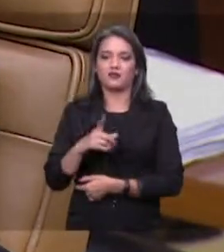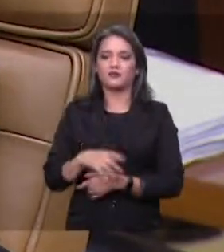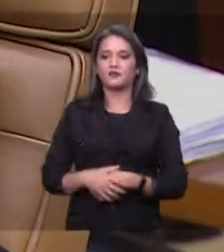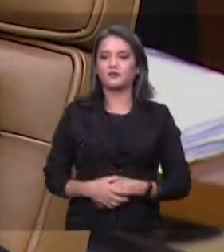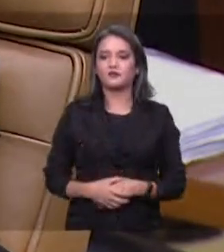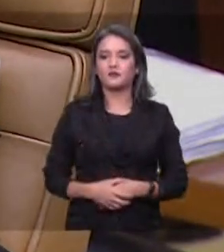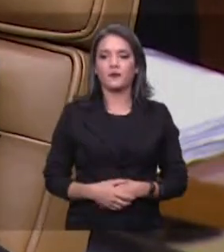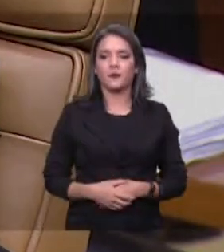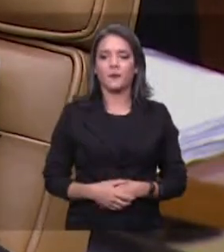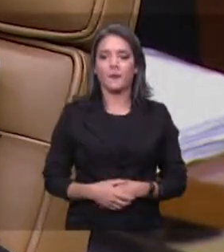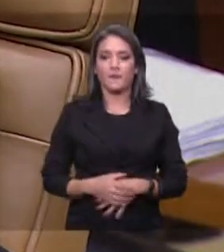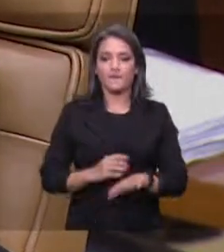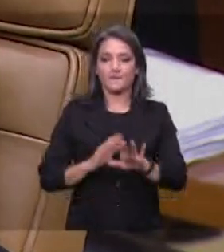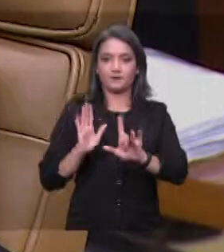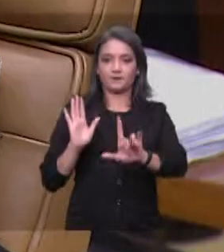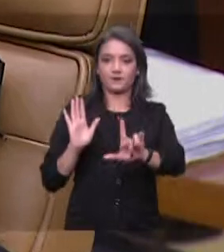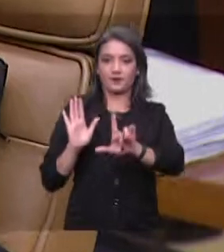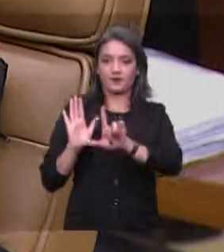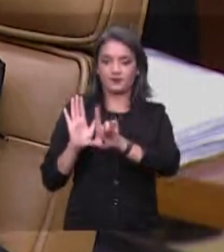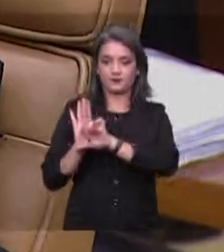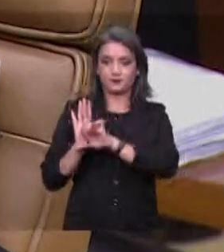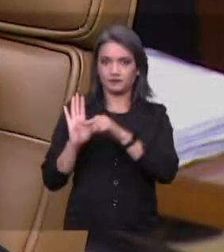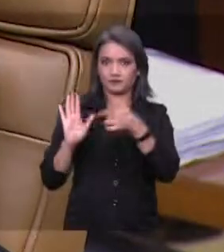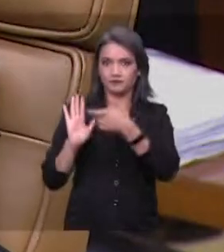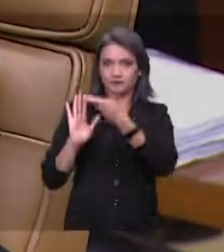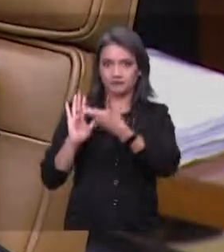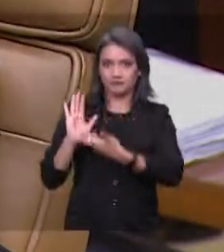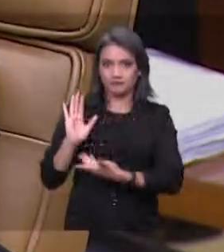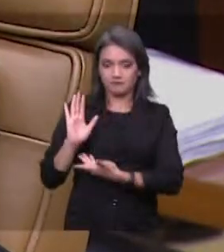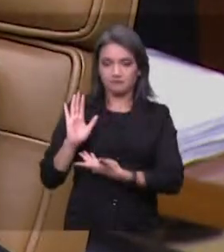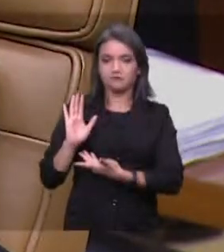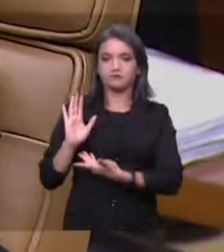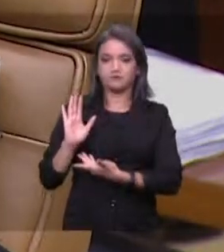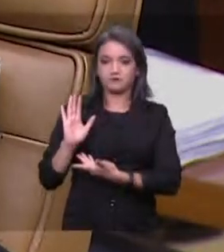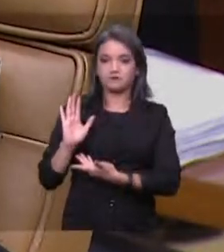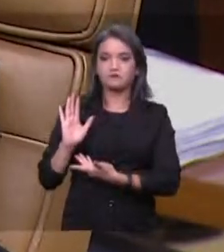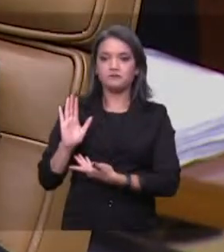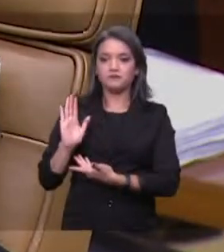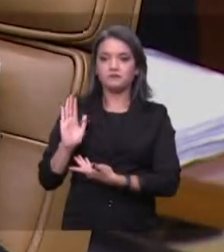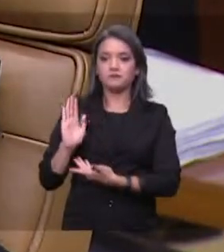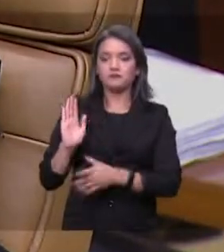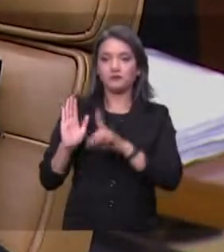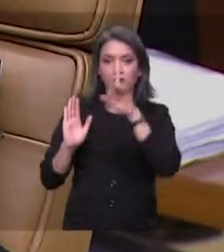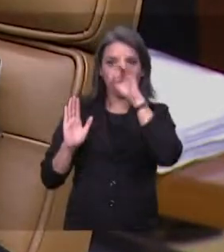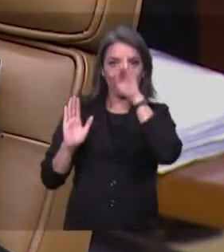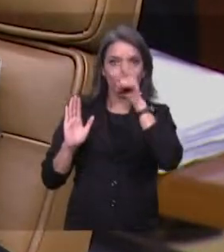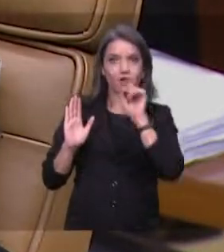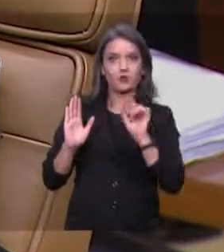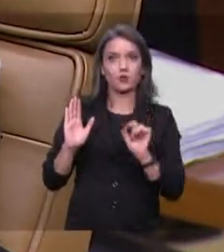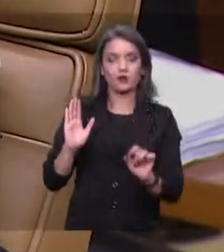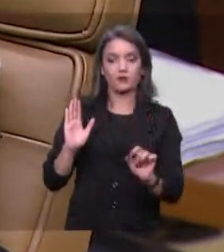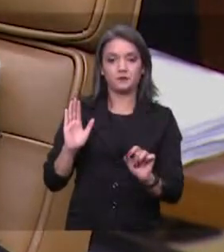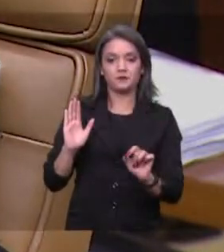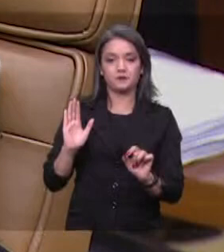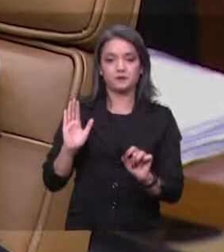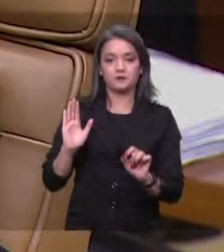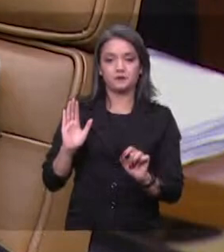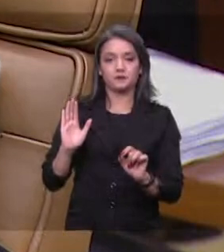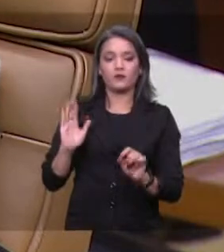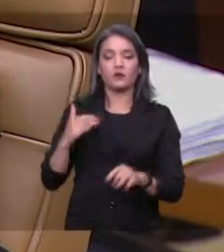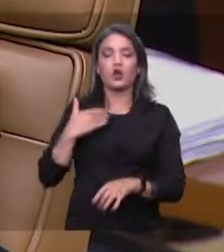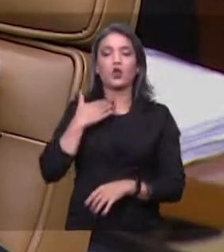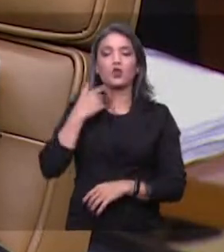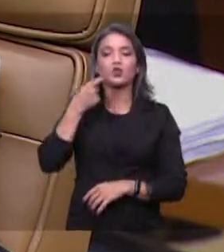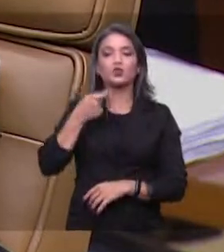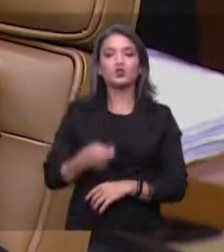fundamento. A lei estabelece, a lei da juiz de garantia estabelece que o juiz